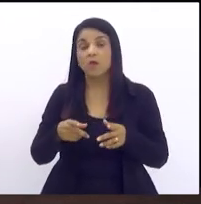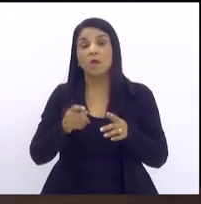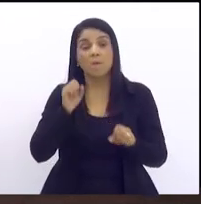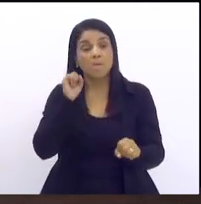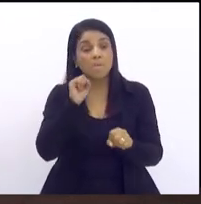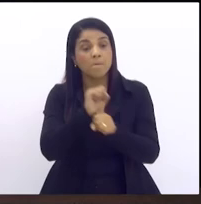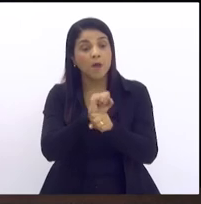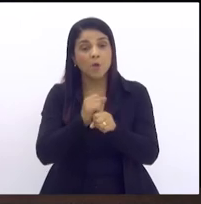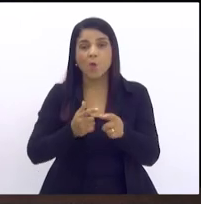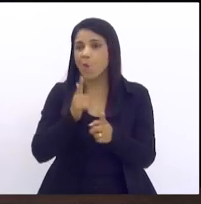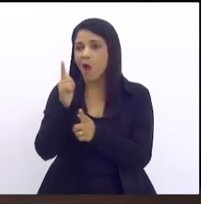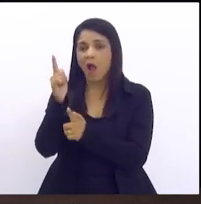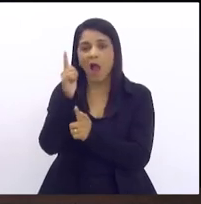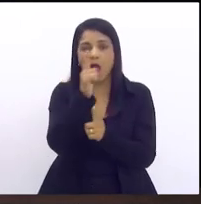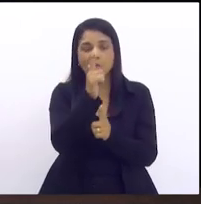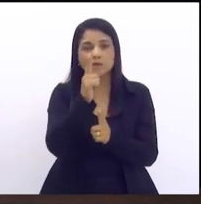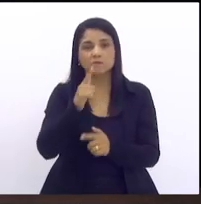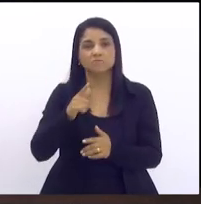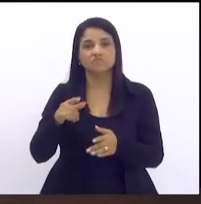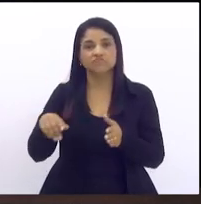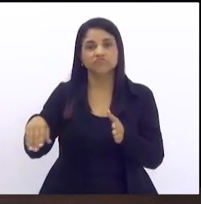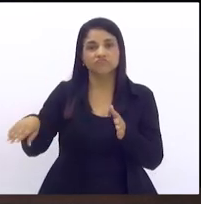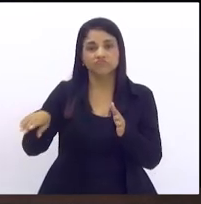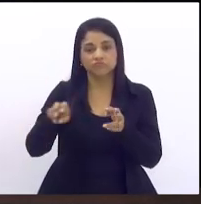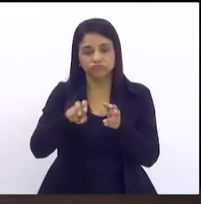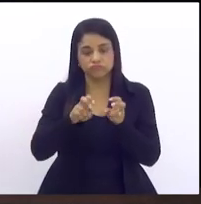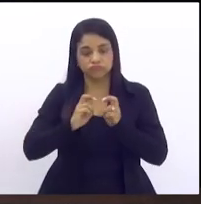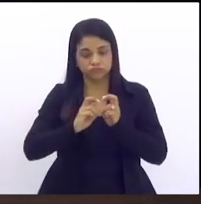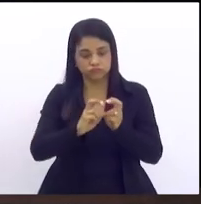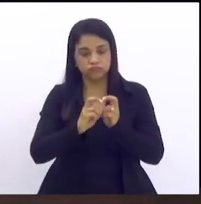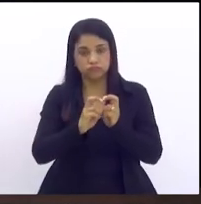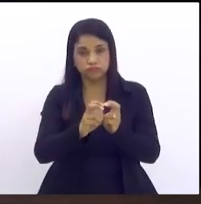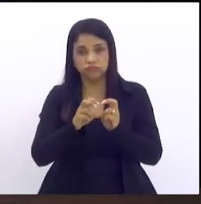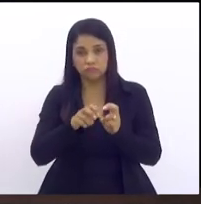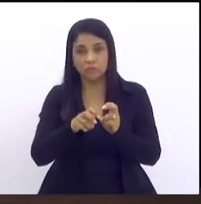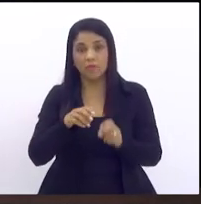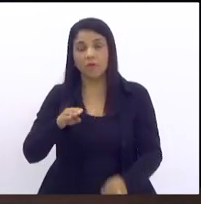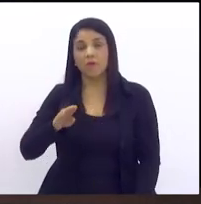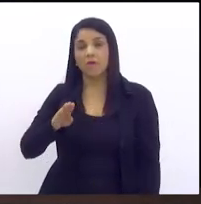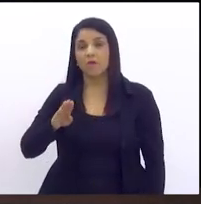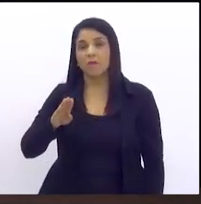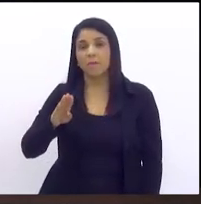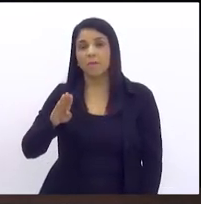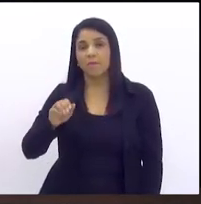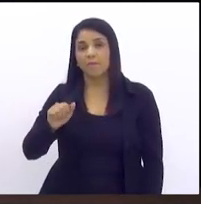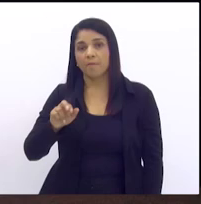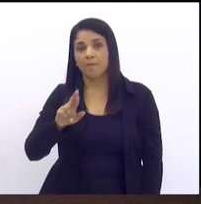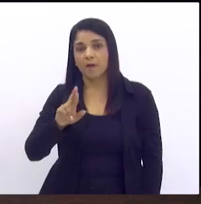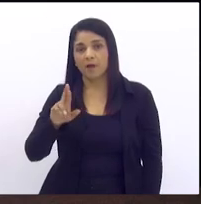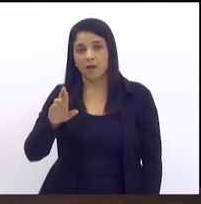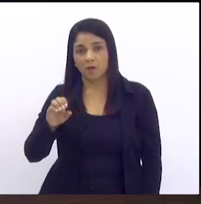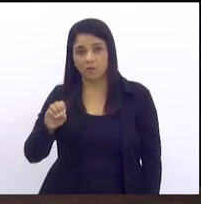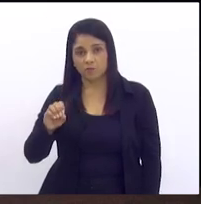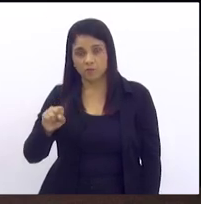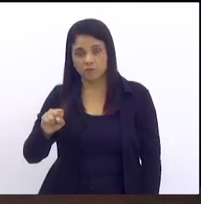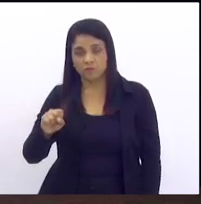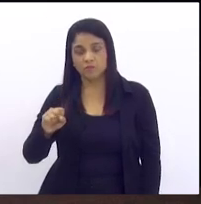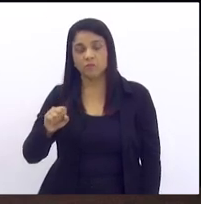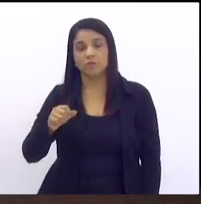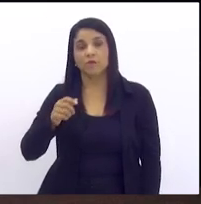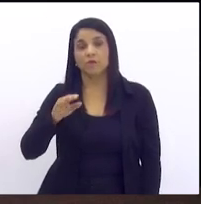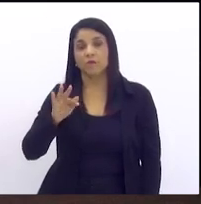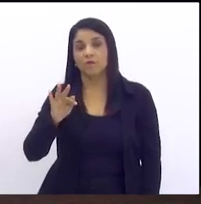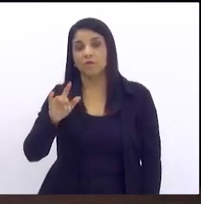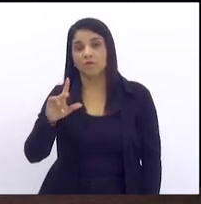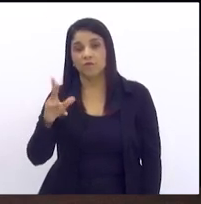de Barros Filho, que é o ramal de Belfor Roxo. Isso mostra total despreparo por parte